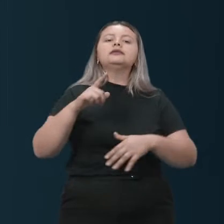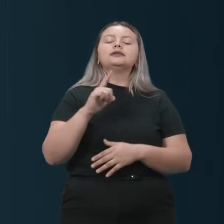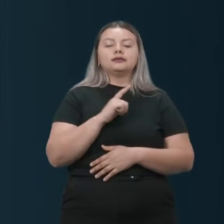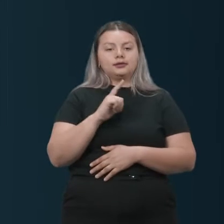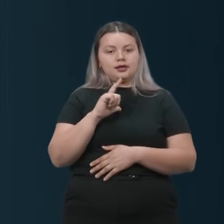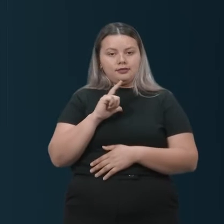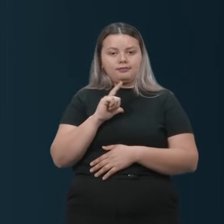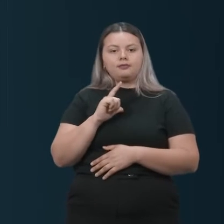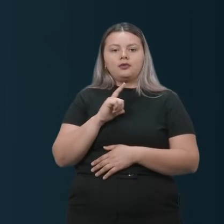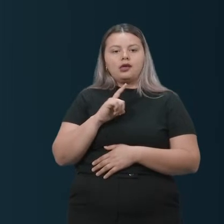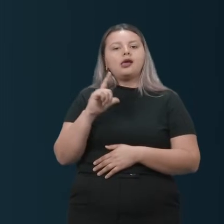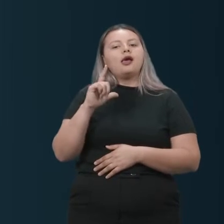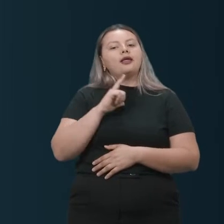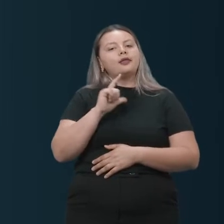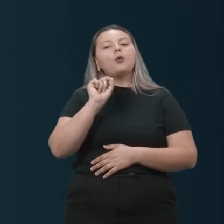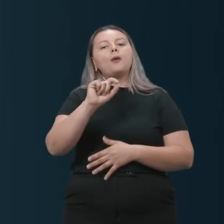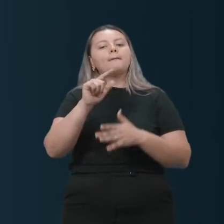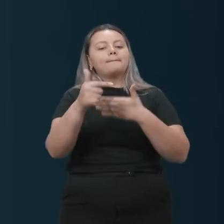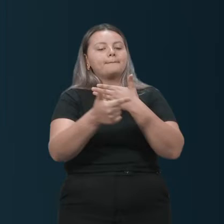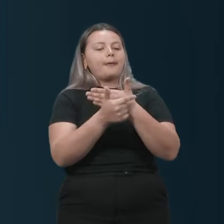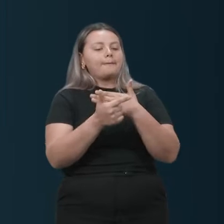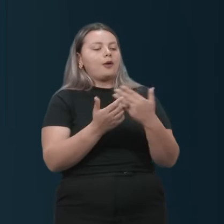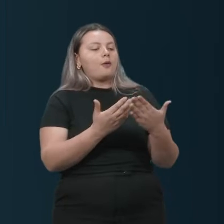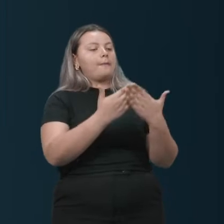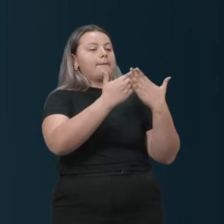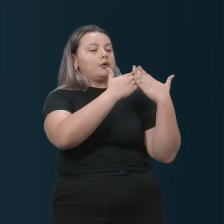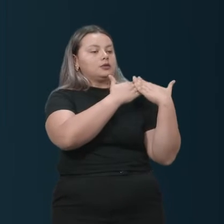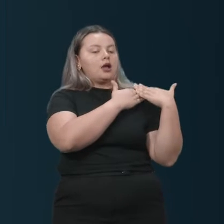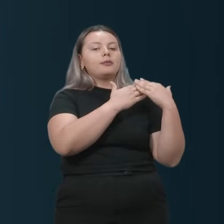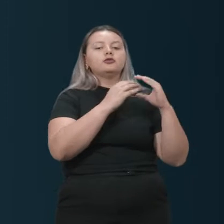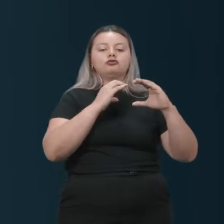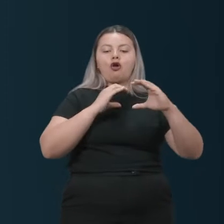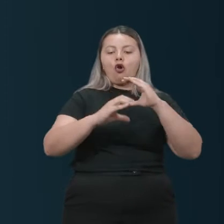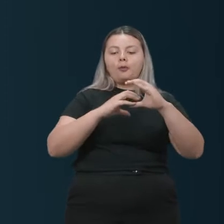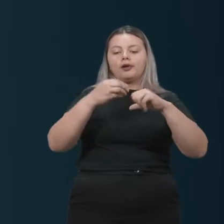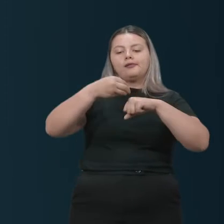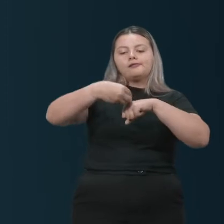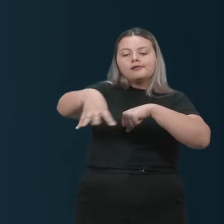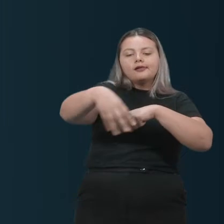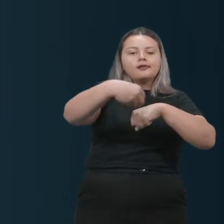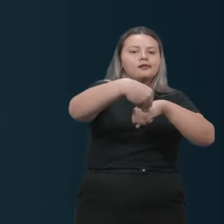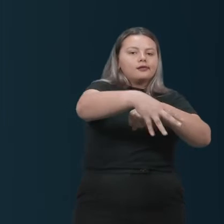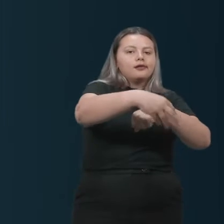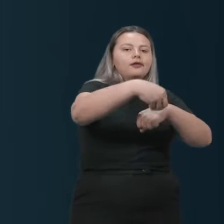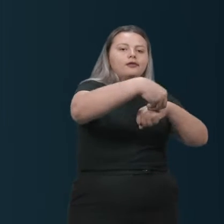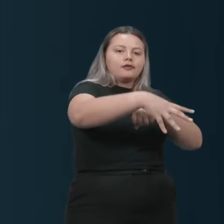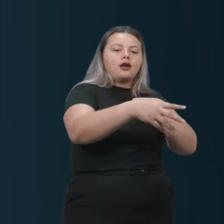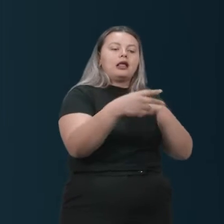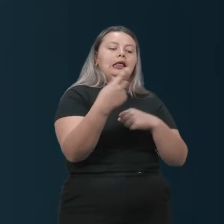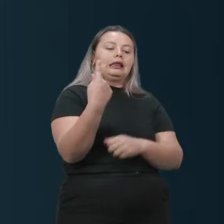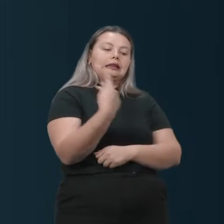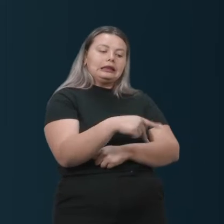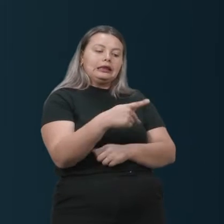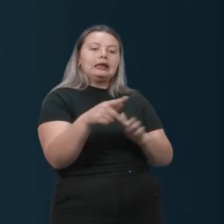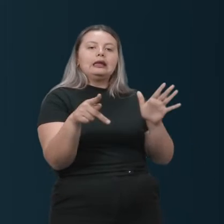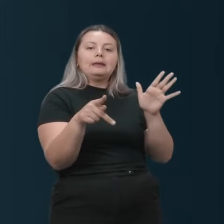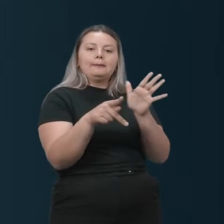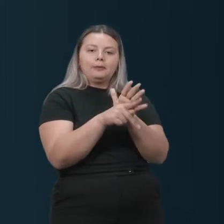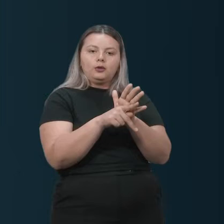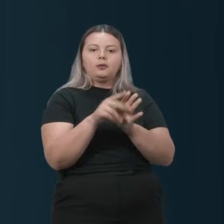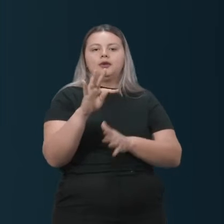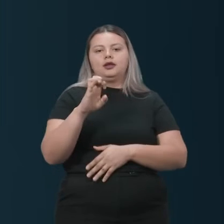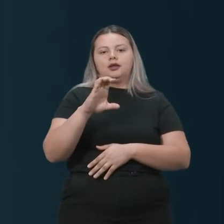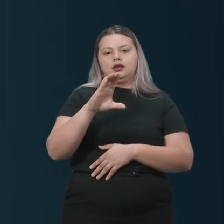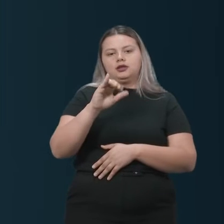outro local, justamente cumprindo essa função importante de comunicação exercida pelas células